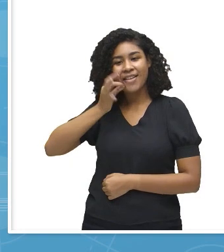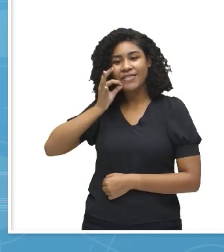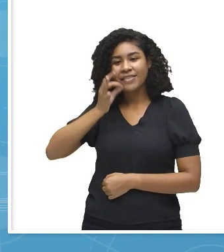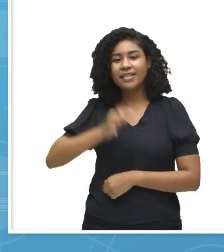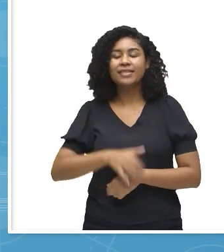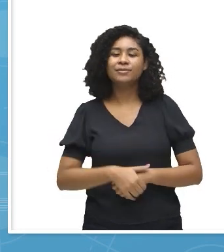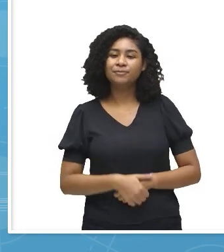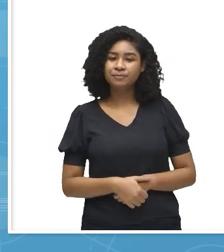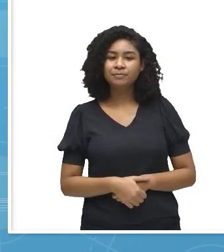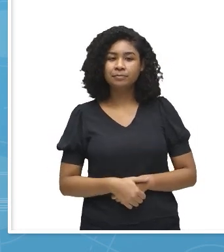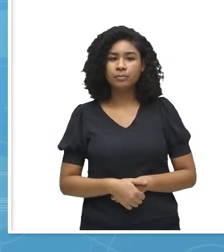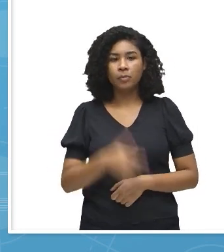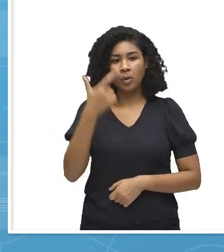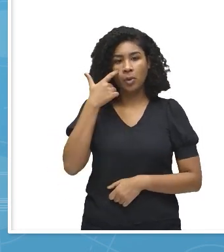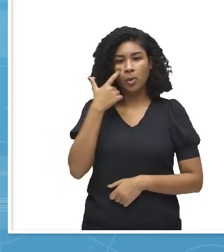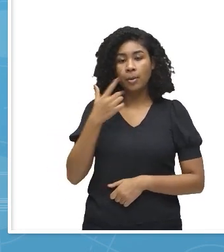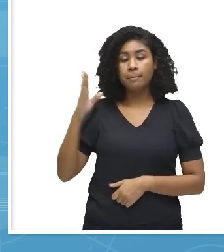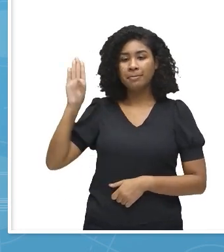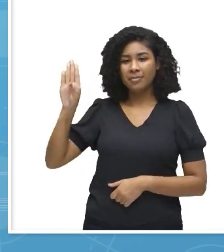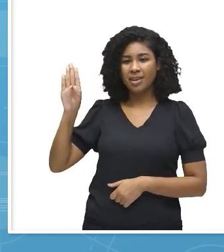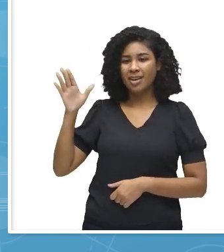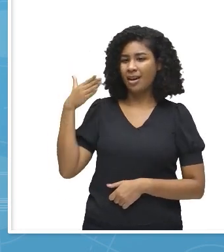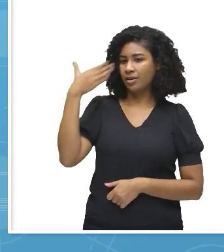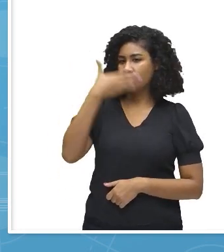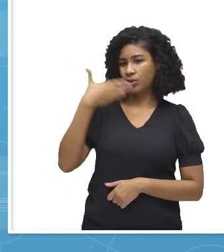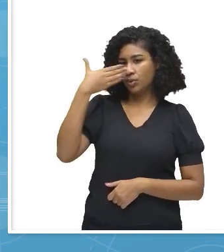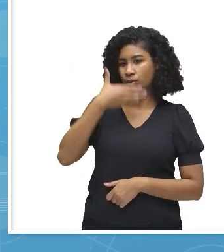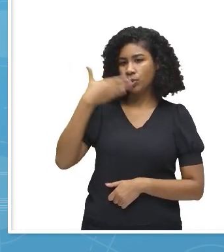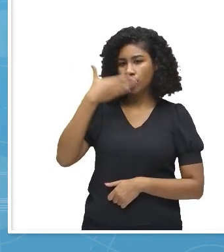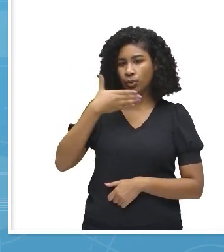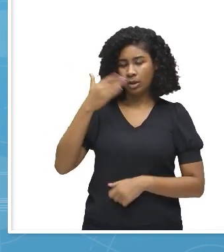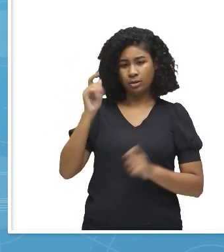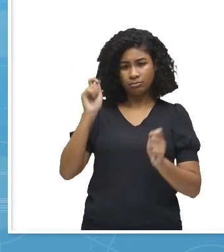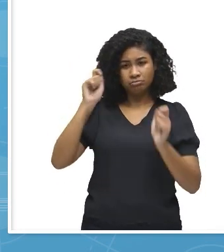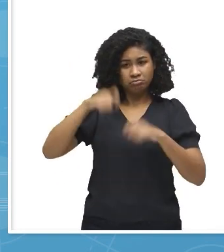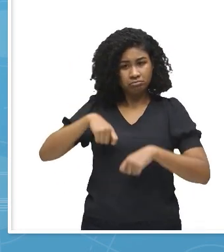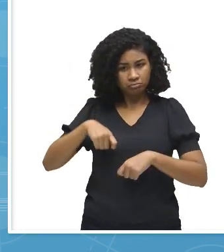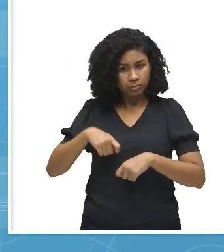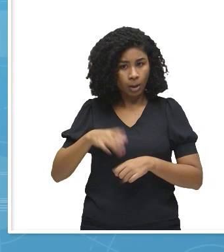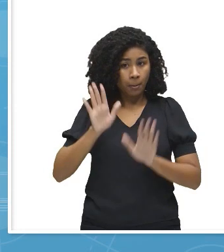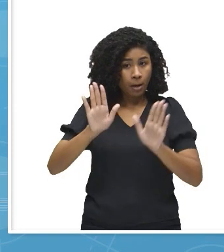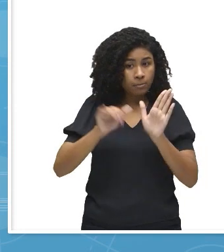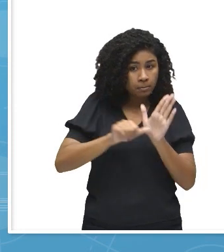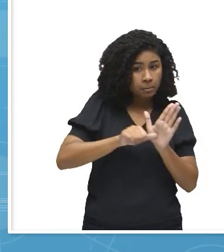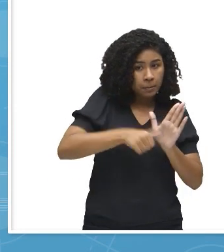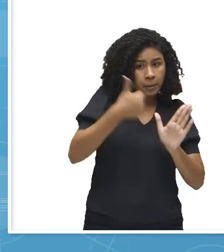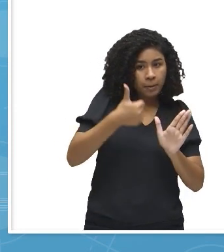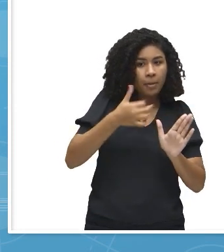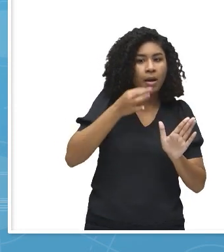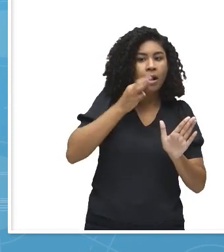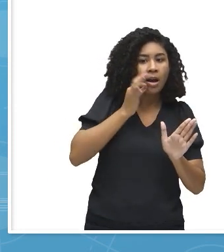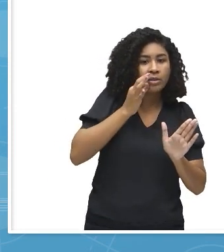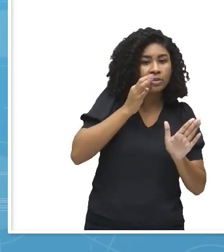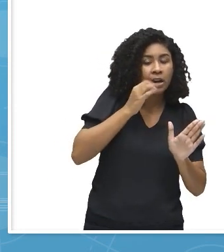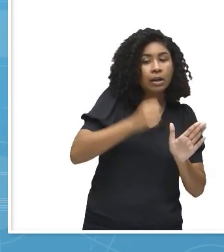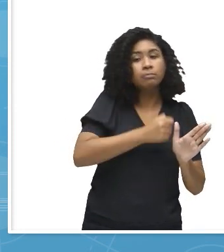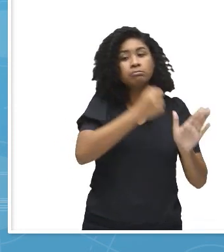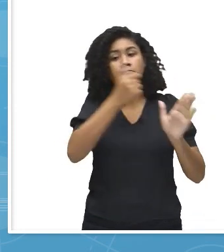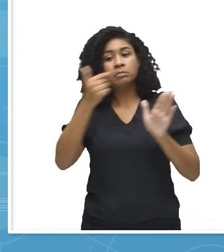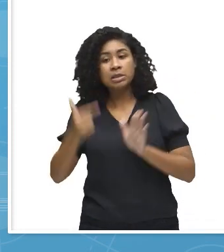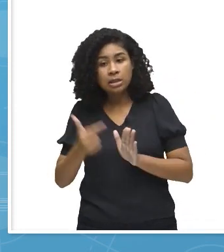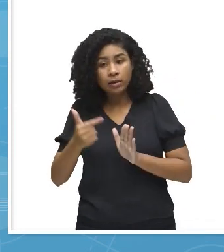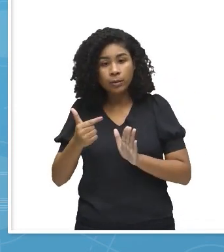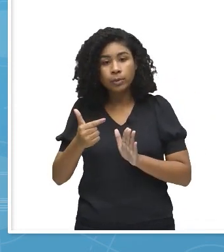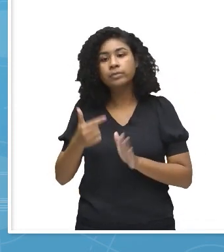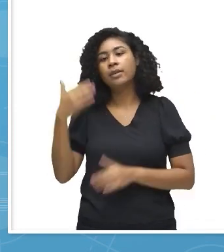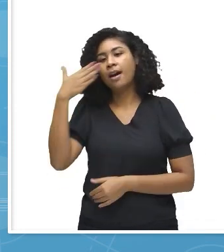letra B, o açúcar, foi seguido do café, tá, gente? Nós temos aí alguns alunos que colocaram